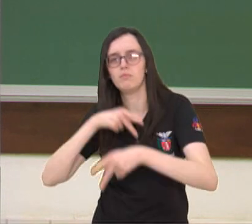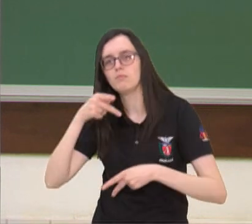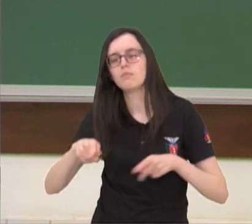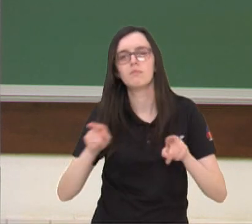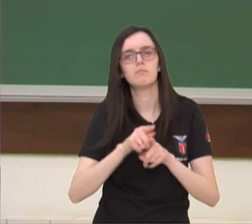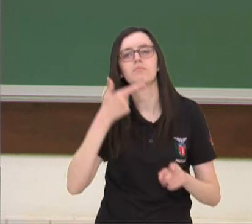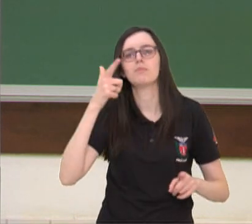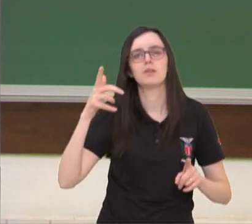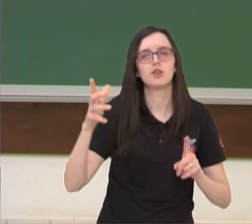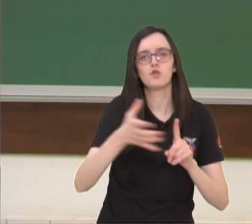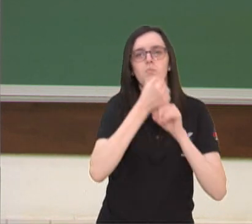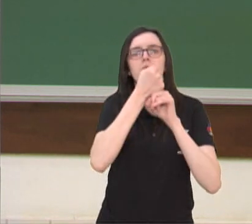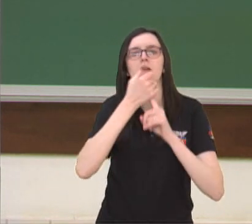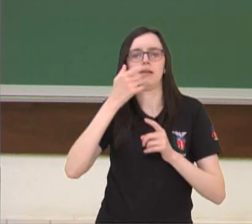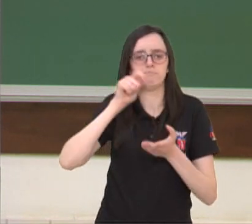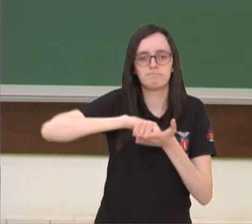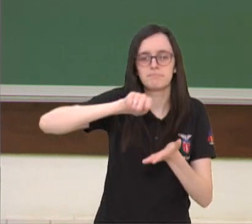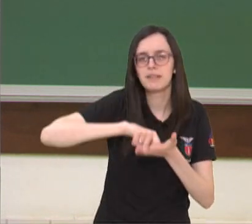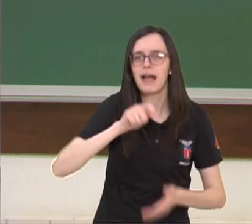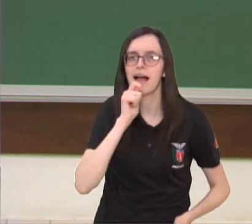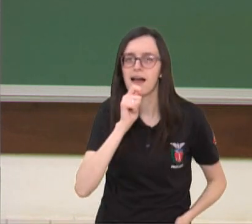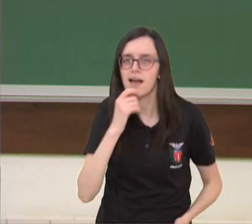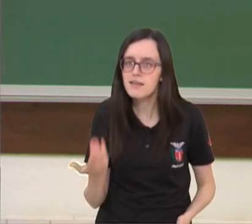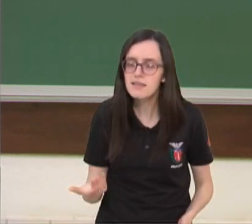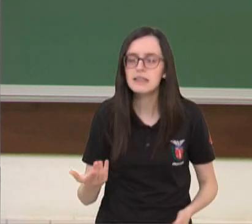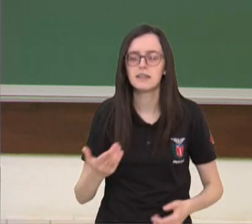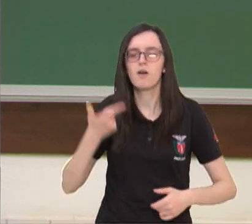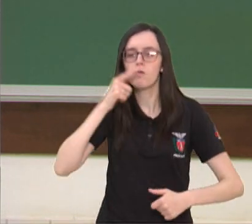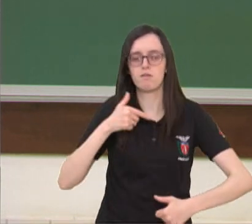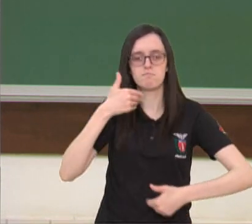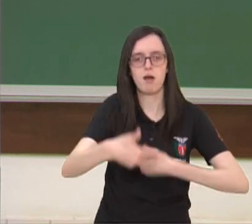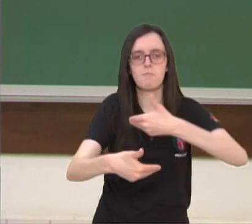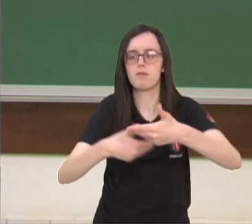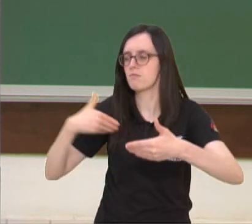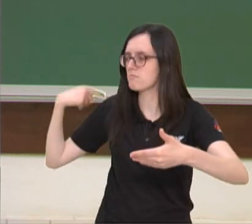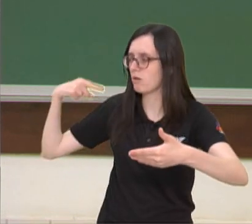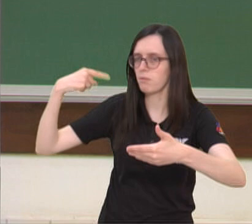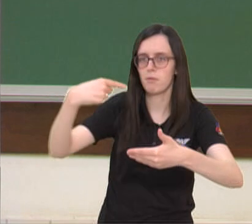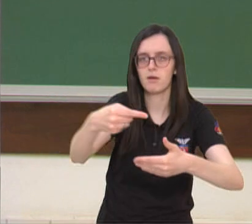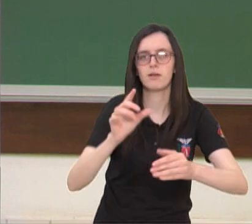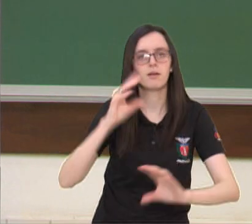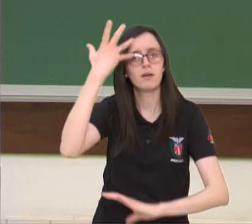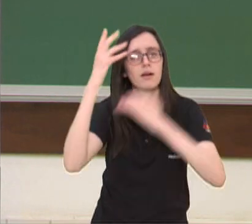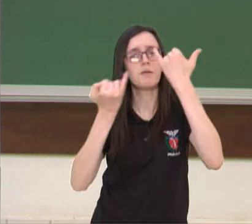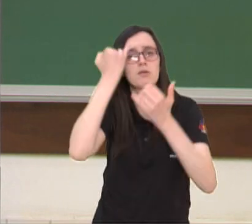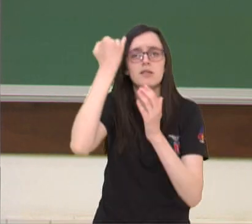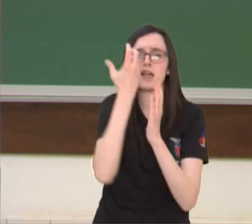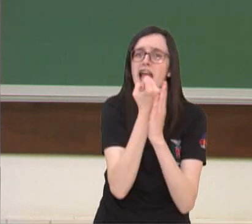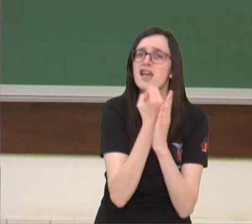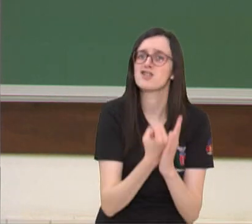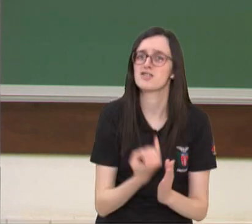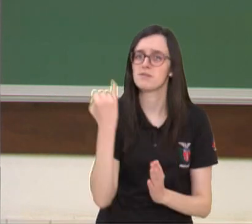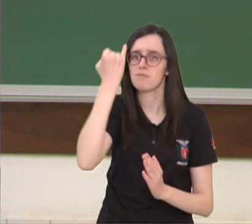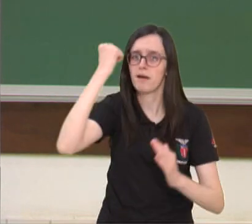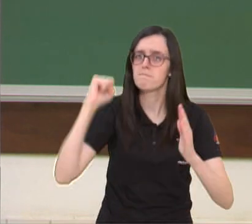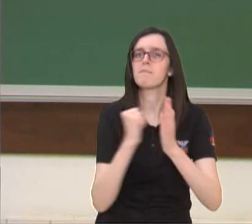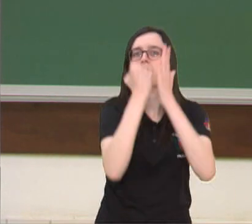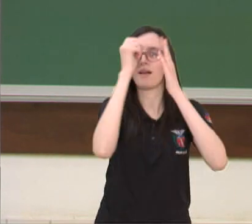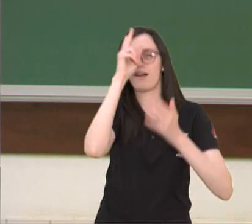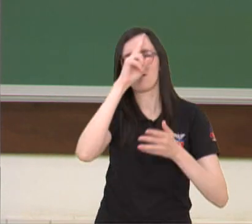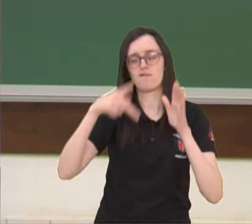não dominavam escrita, por exemplo, passar de geração em geração acontecimentos importantes que